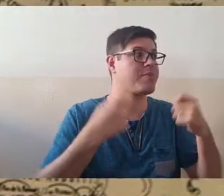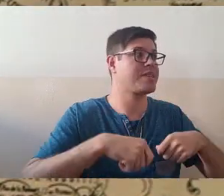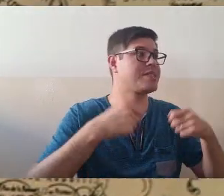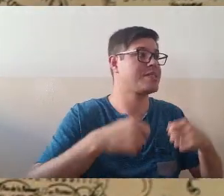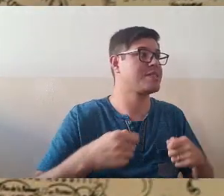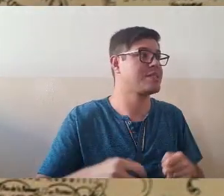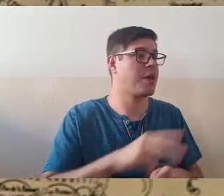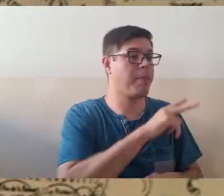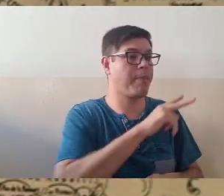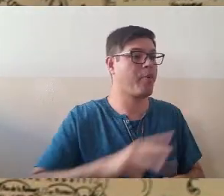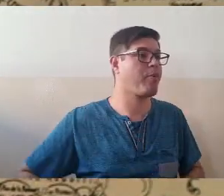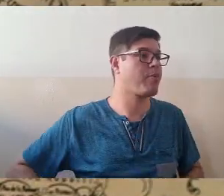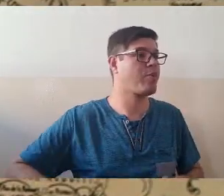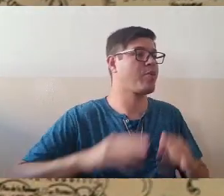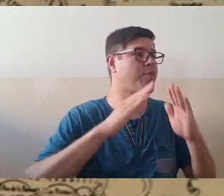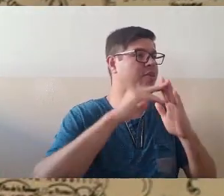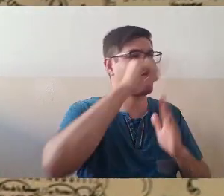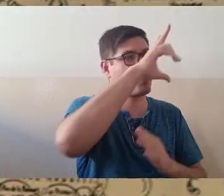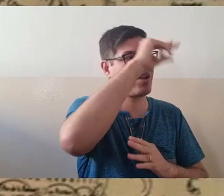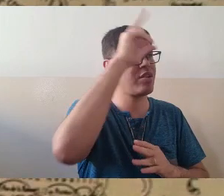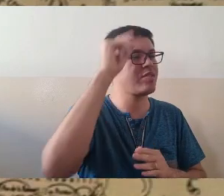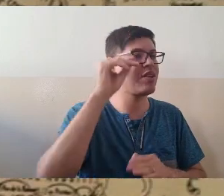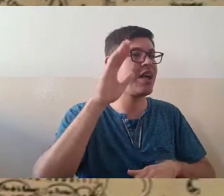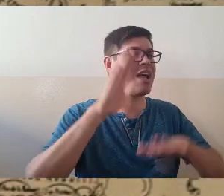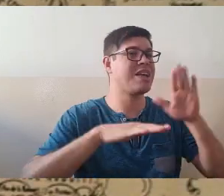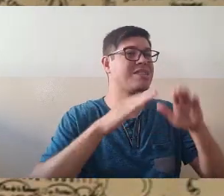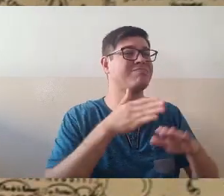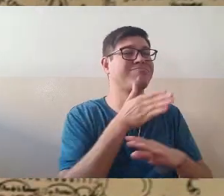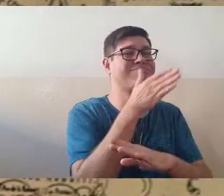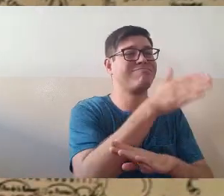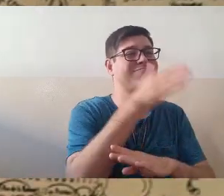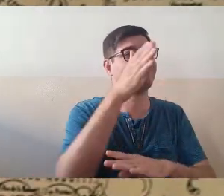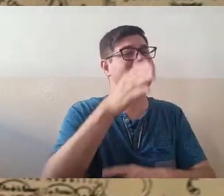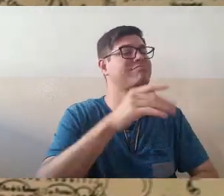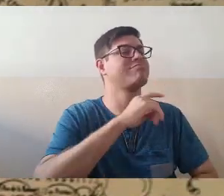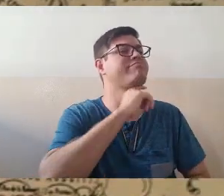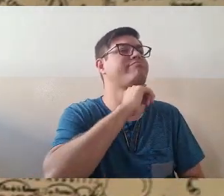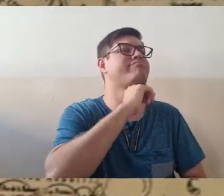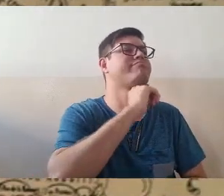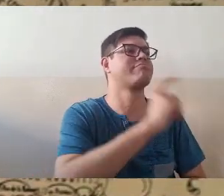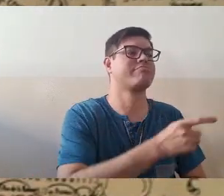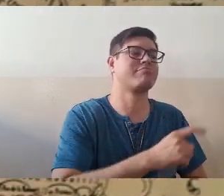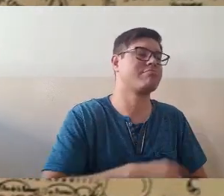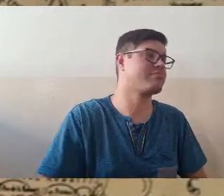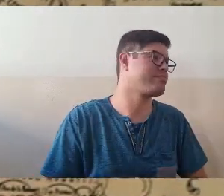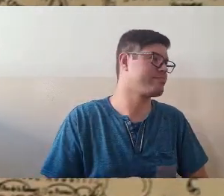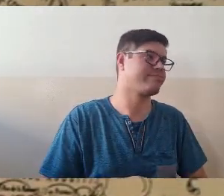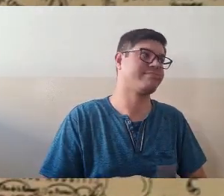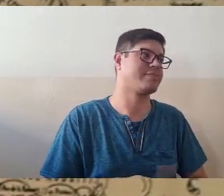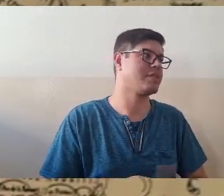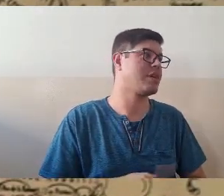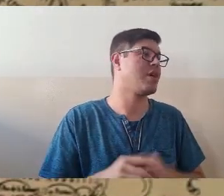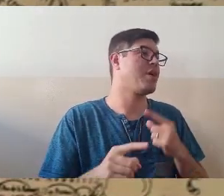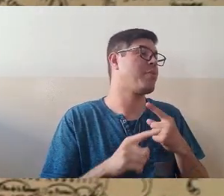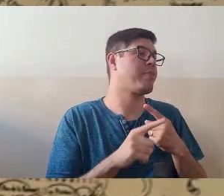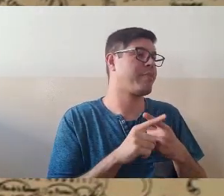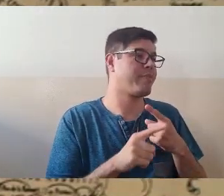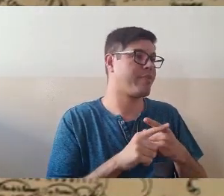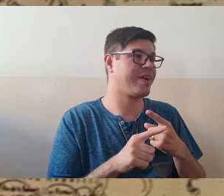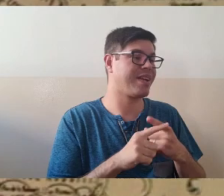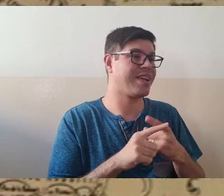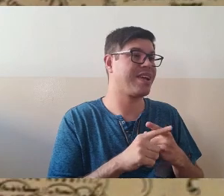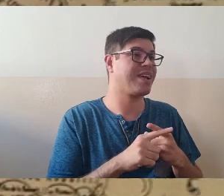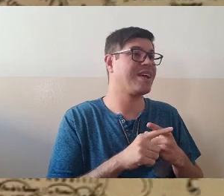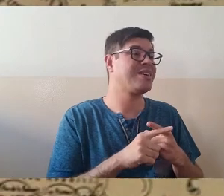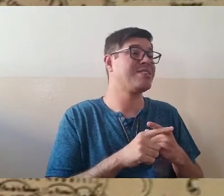tem capacidade de chegar a determinadas localidades porque não tem o idioma daquela